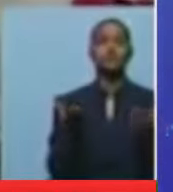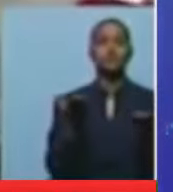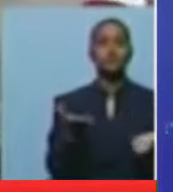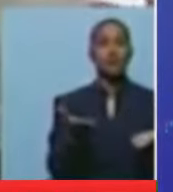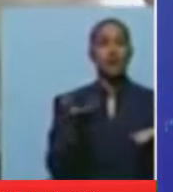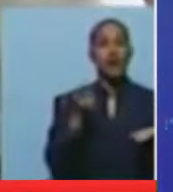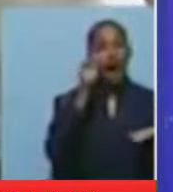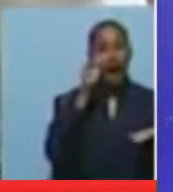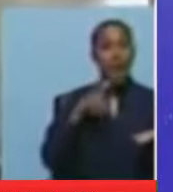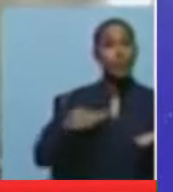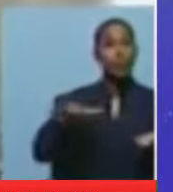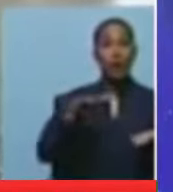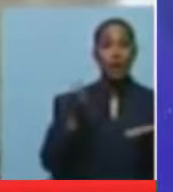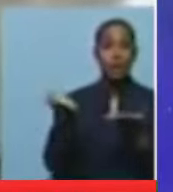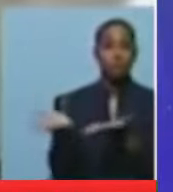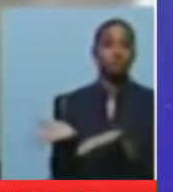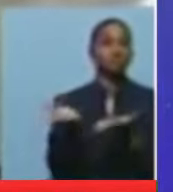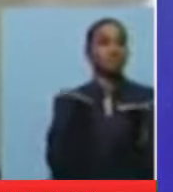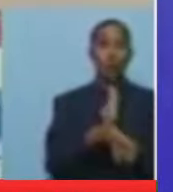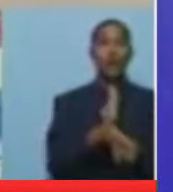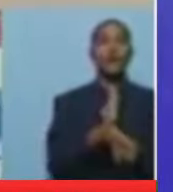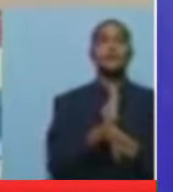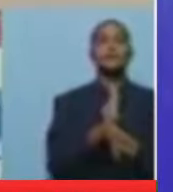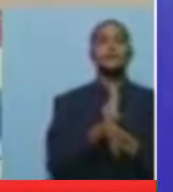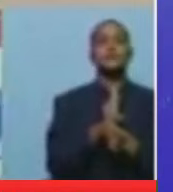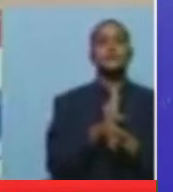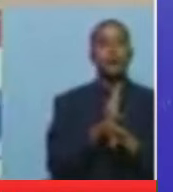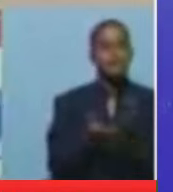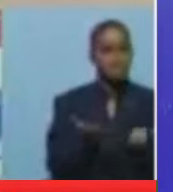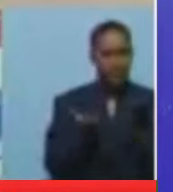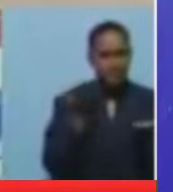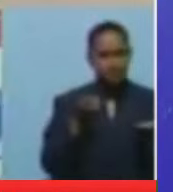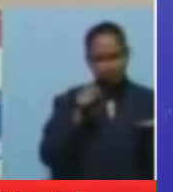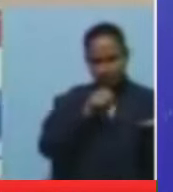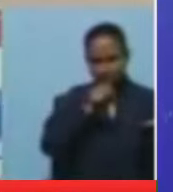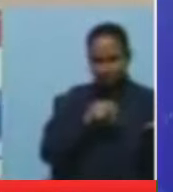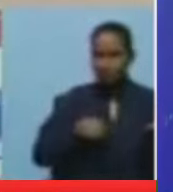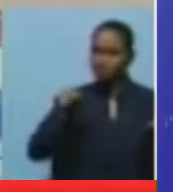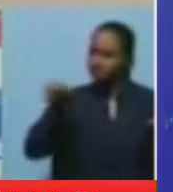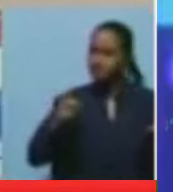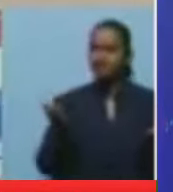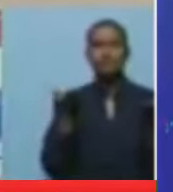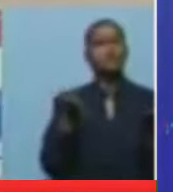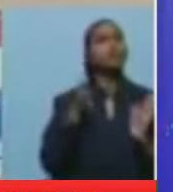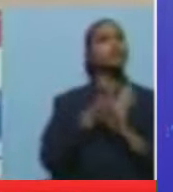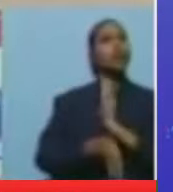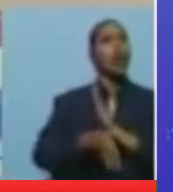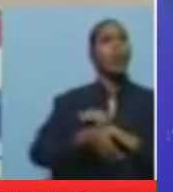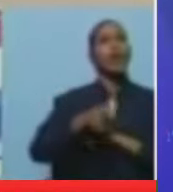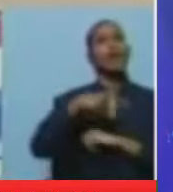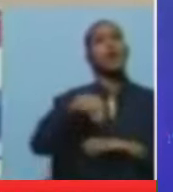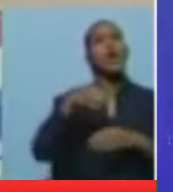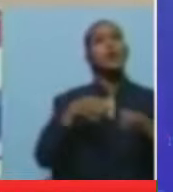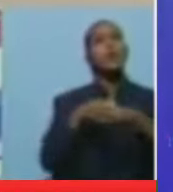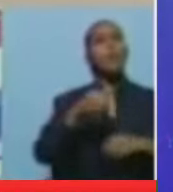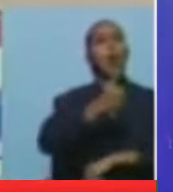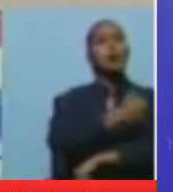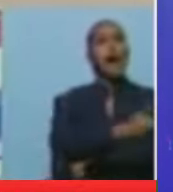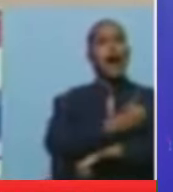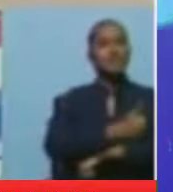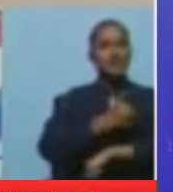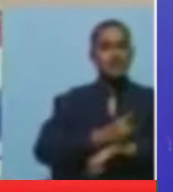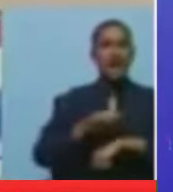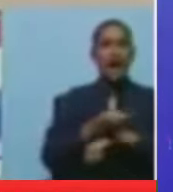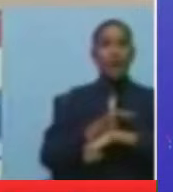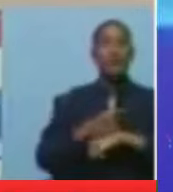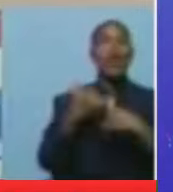por essas eleições, o órgão eleitoral, também a Corte de Justiça, a Corte Suprema que ratificou a vitória de Maduro, divulguem